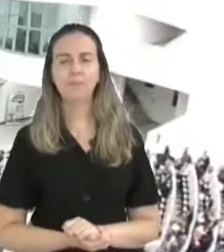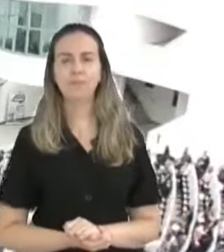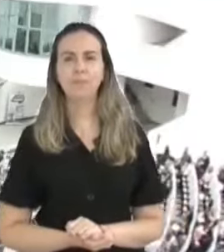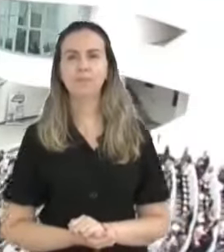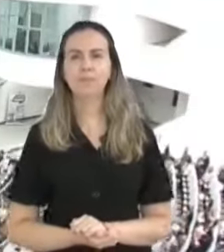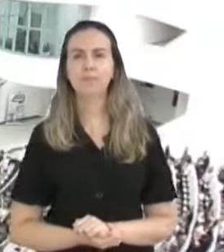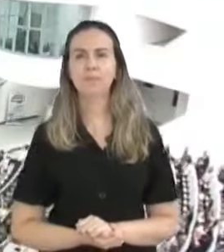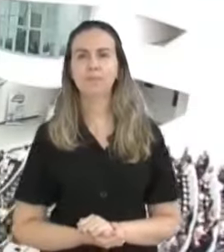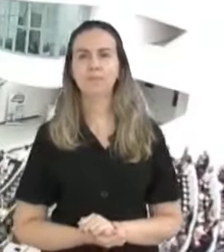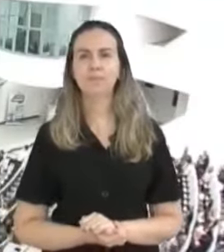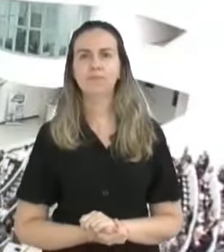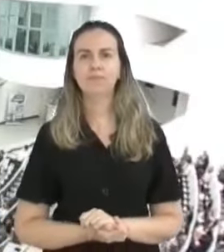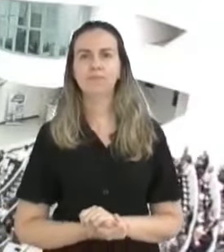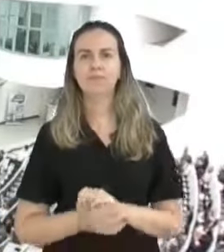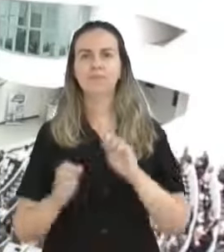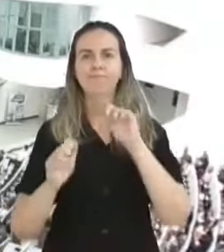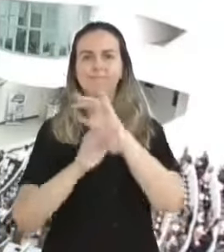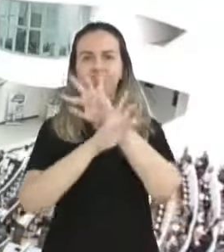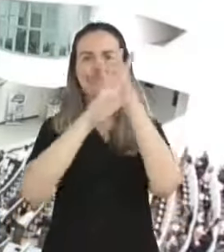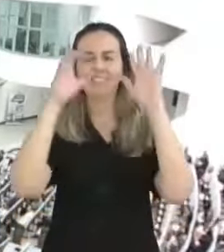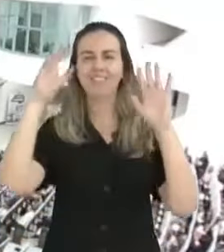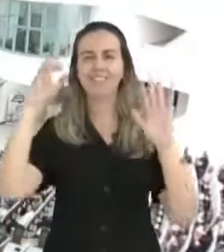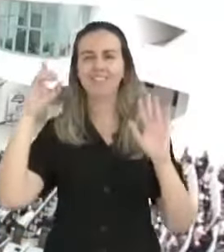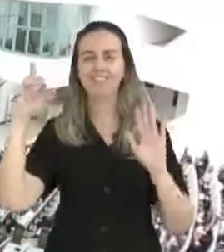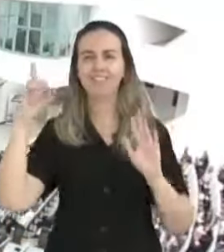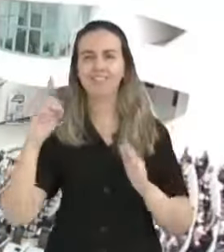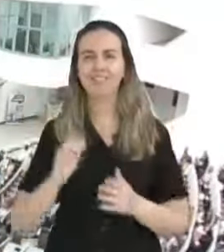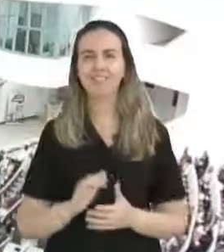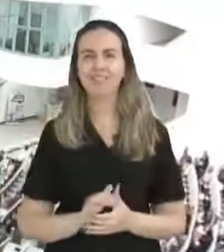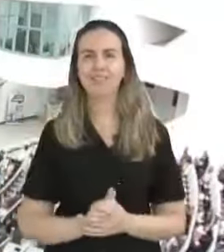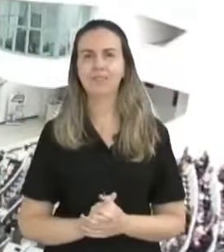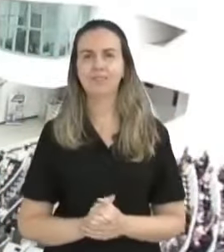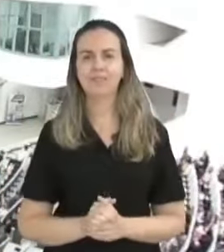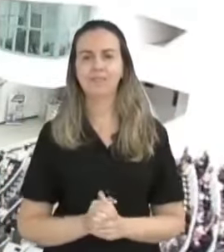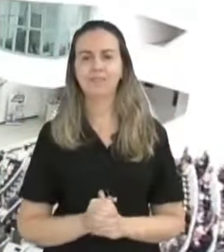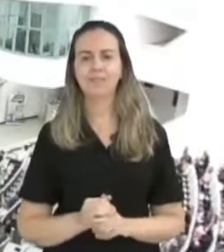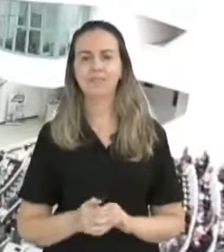e adore ele por um minuto agora.